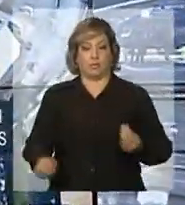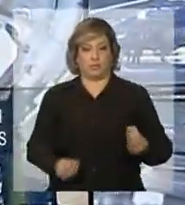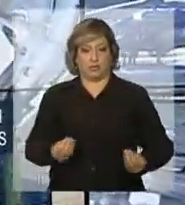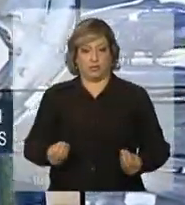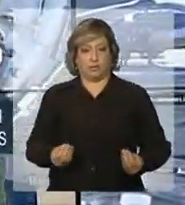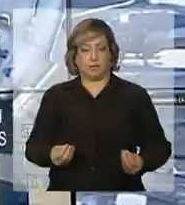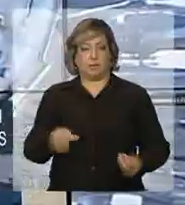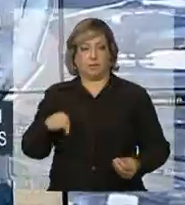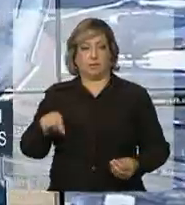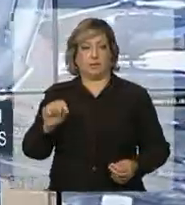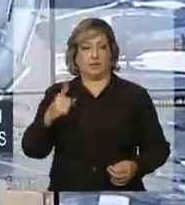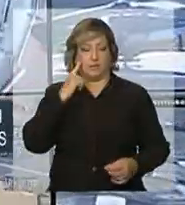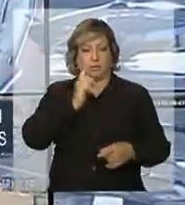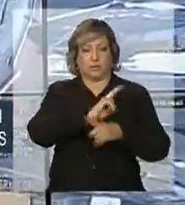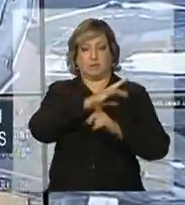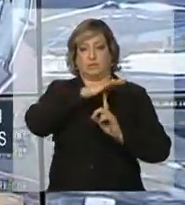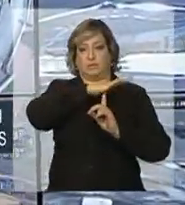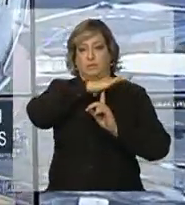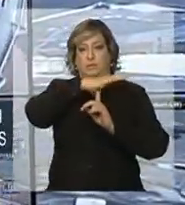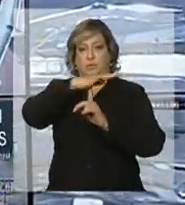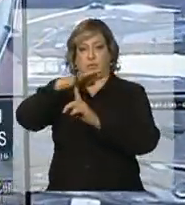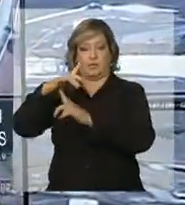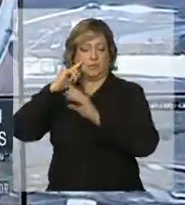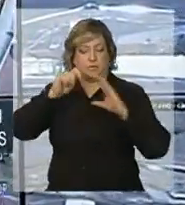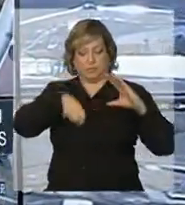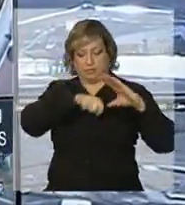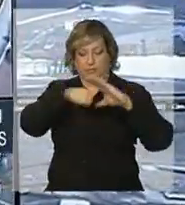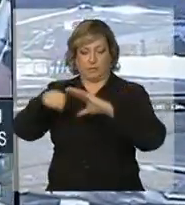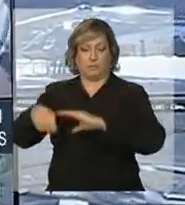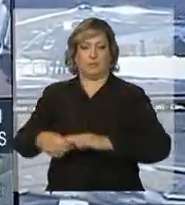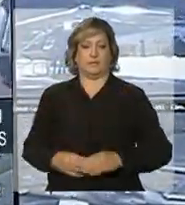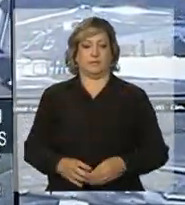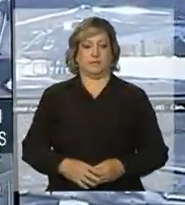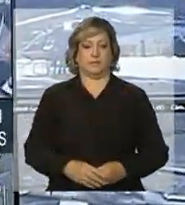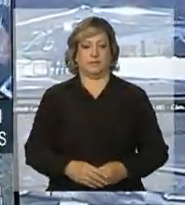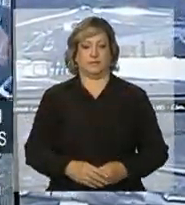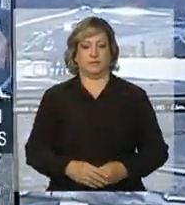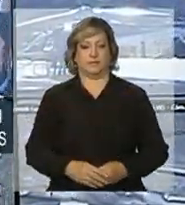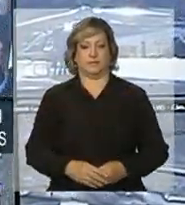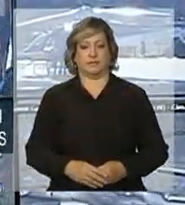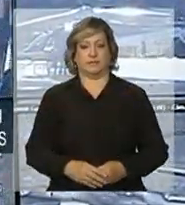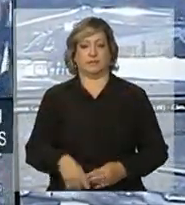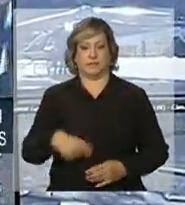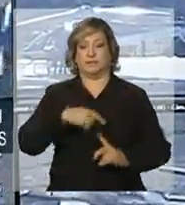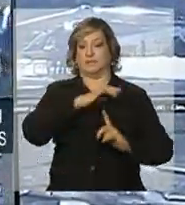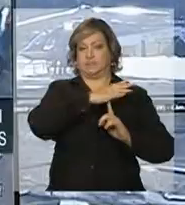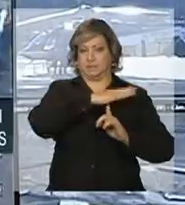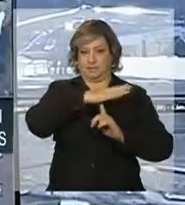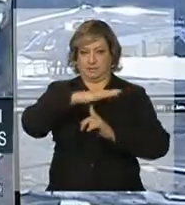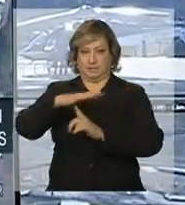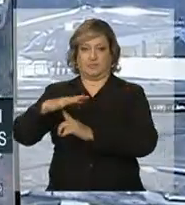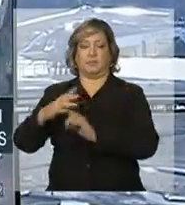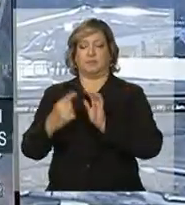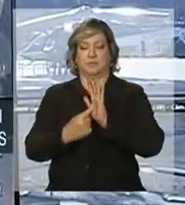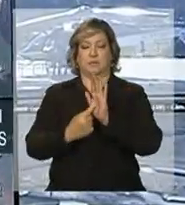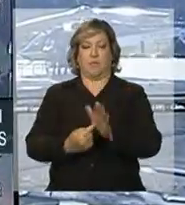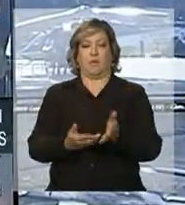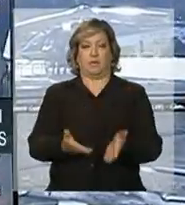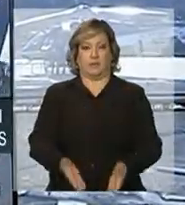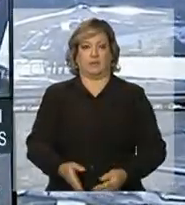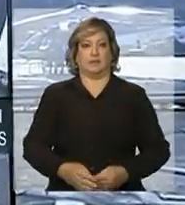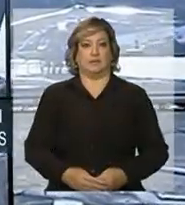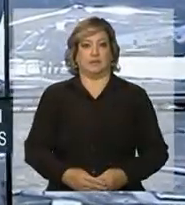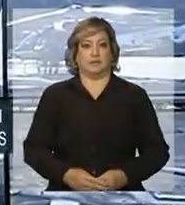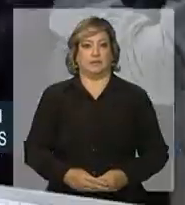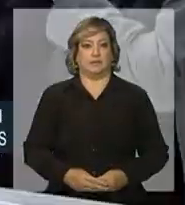naquele equipamento de imageamento aéreo que nós falamos com a senhora. Esse é o do imageamento? Isso, do helicóptero, imageador aéreo. O helicóptero